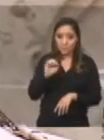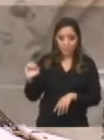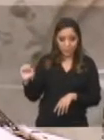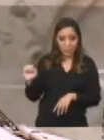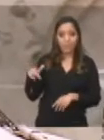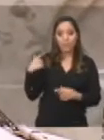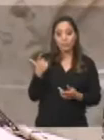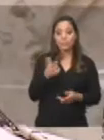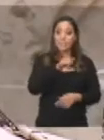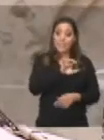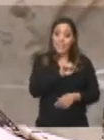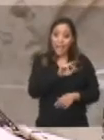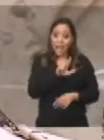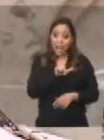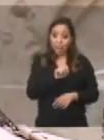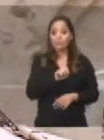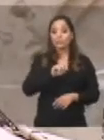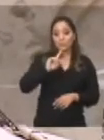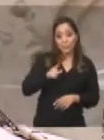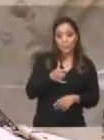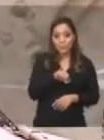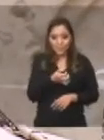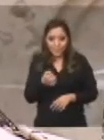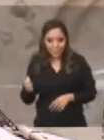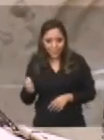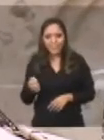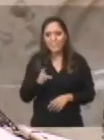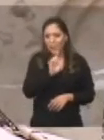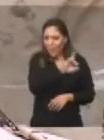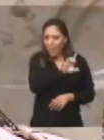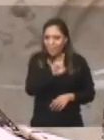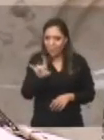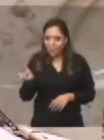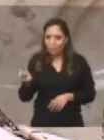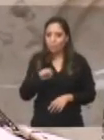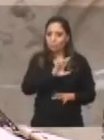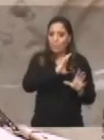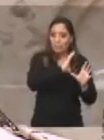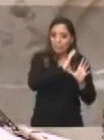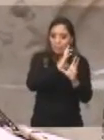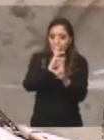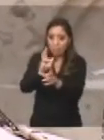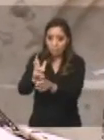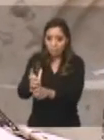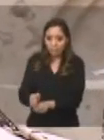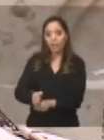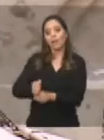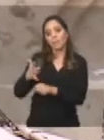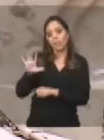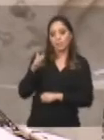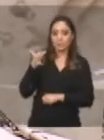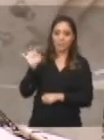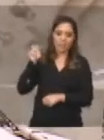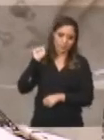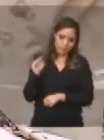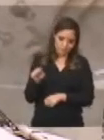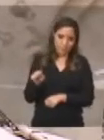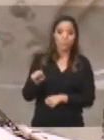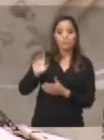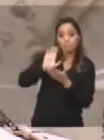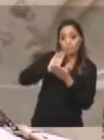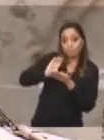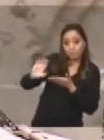Félix, 1.600. Entre outros saques, todos chegam próximo a 10.000. Todos foram para a conta de